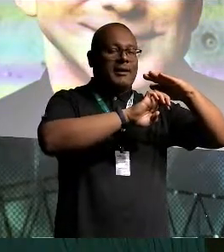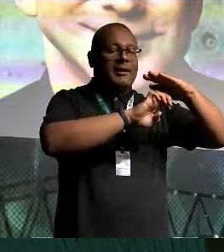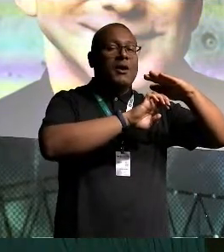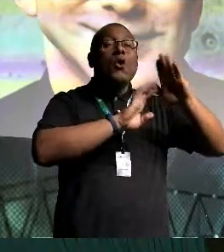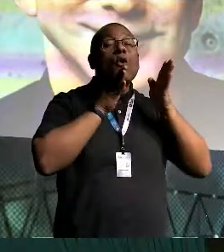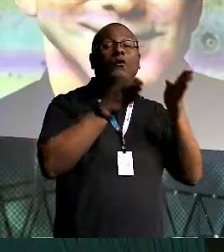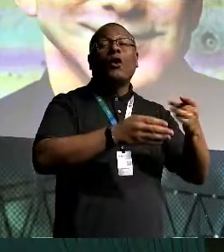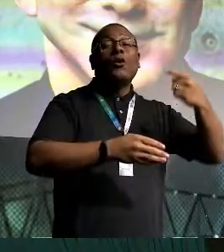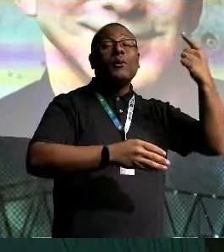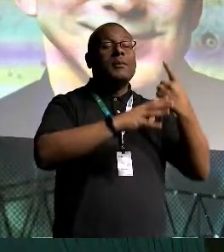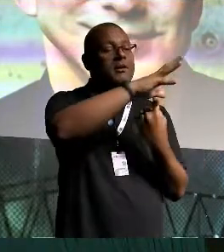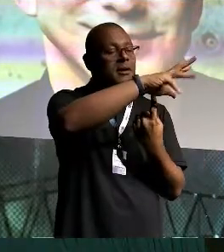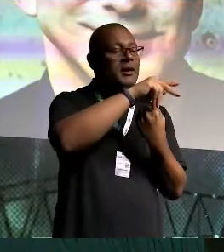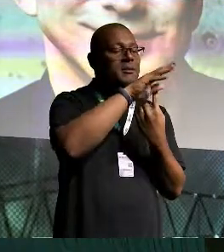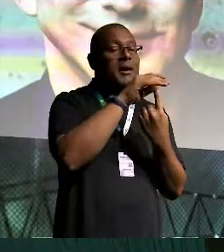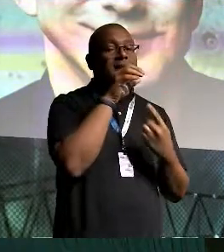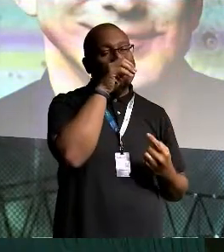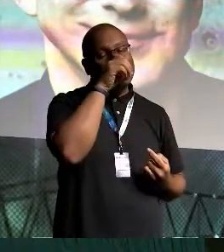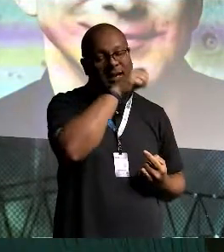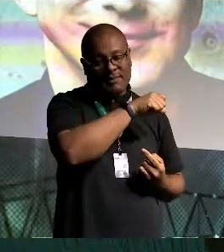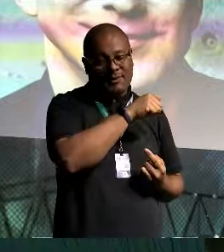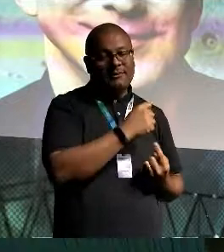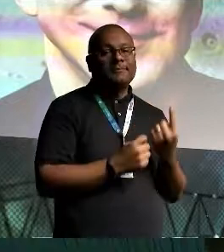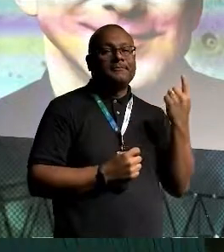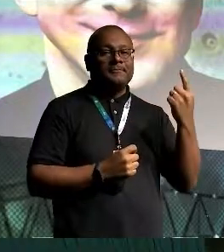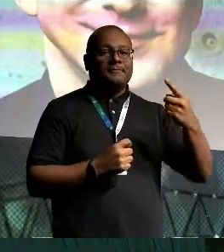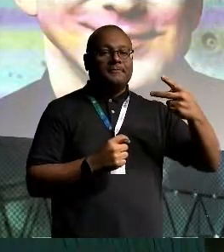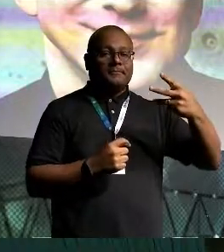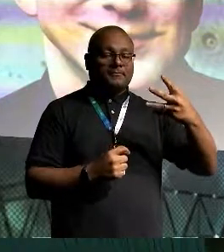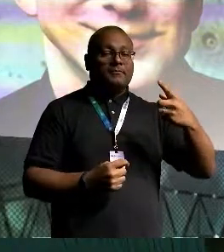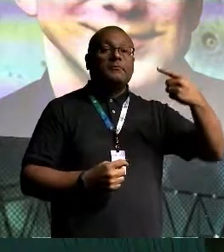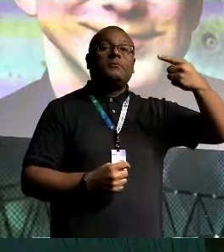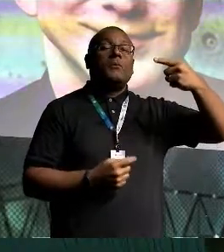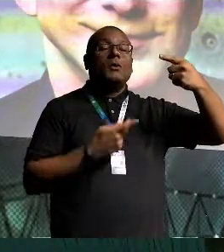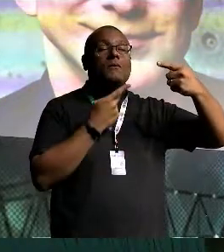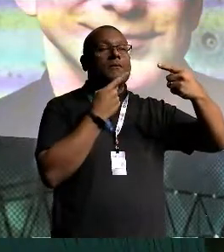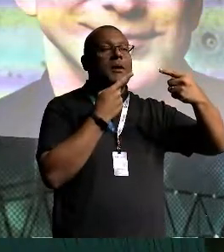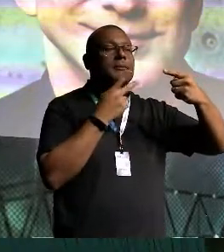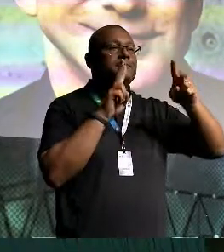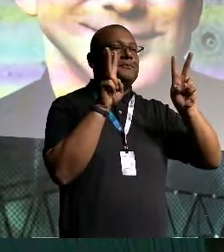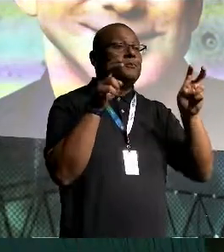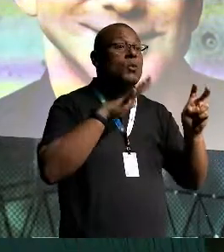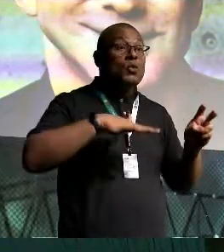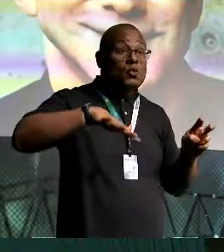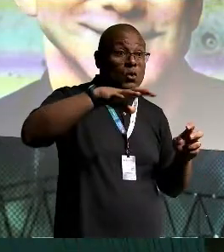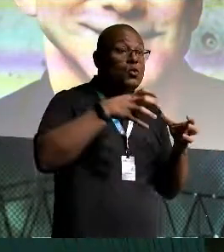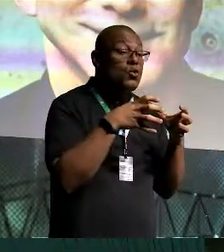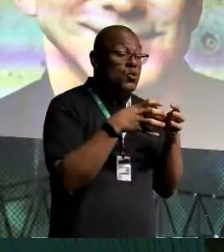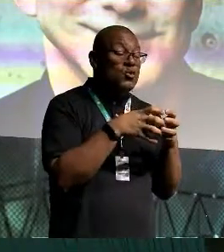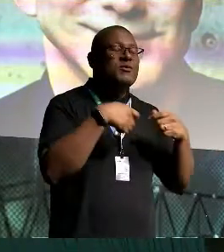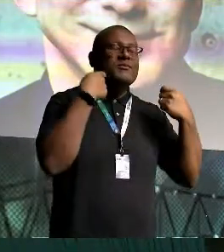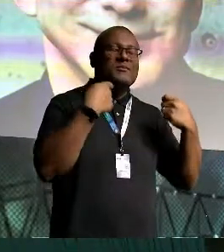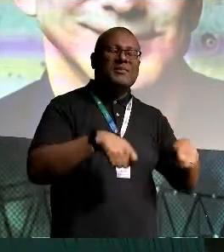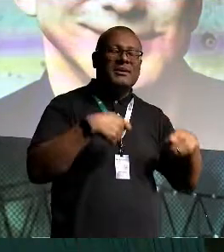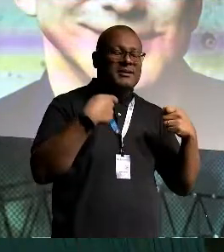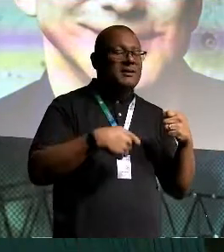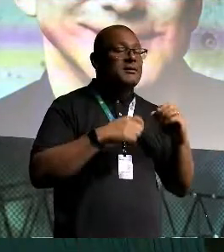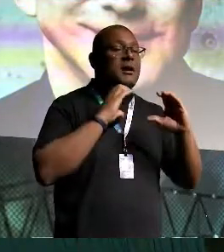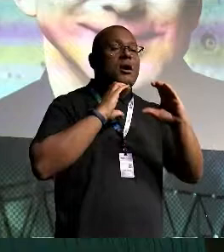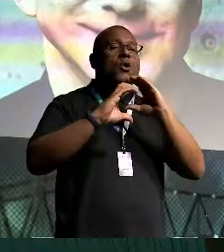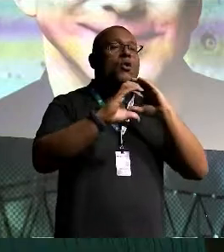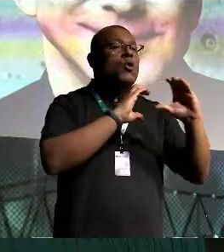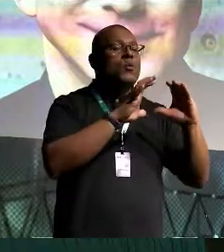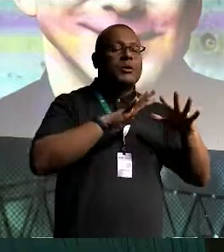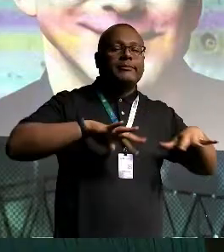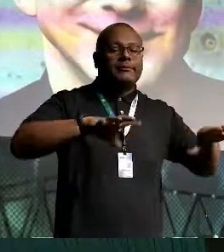First. E aqui, passando rápido, né, para cada um dos pontos dele, o primeiro ele fala que todos os times deveriam se comunicar com os